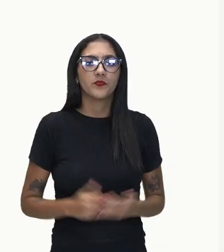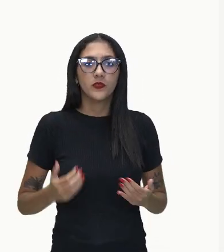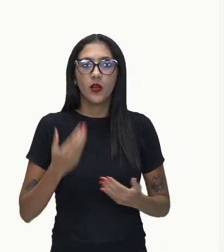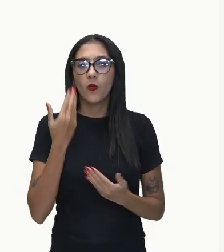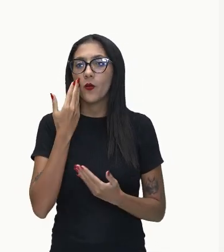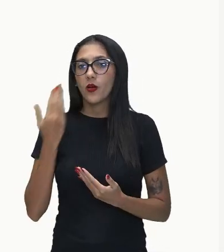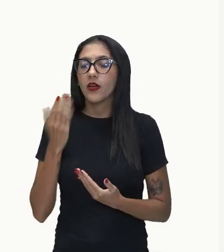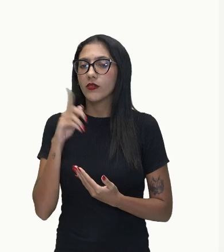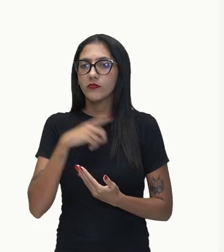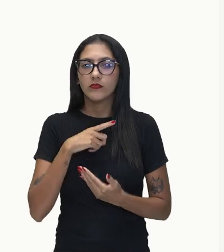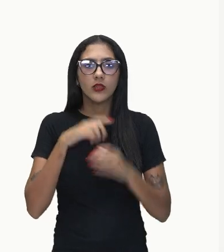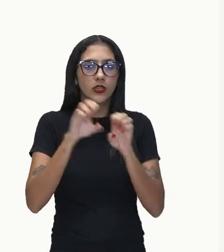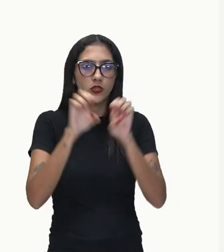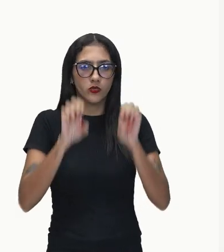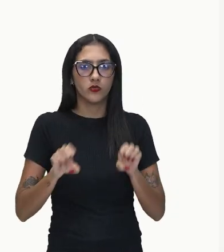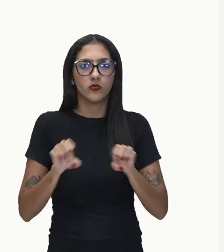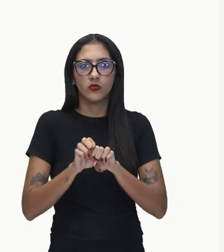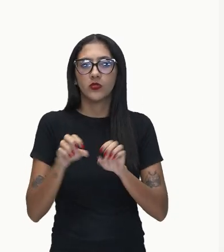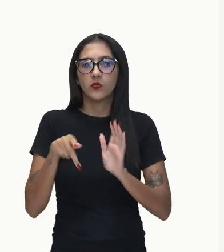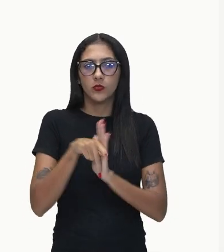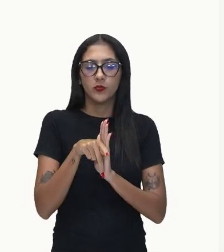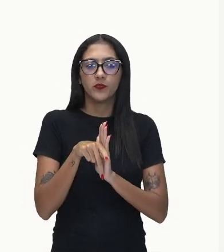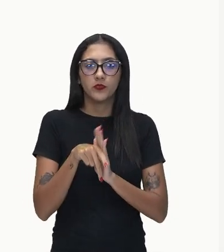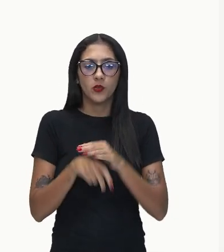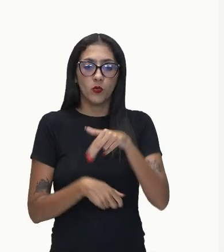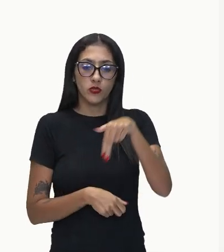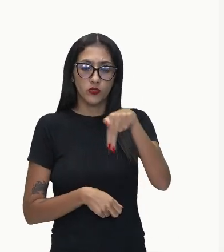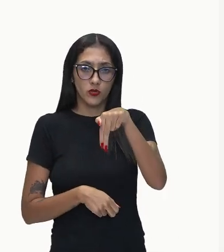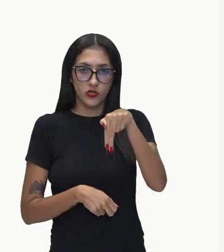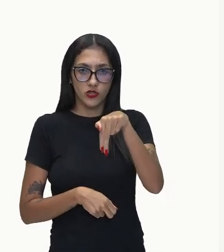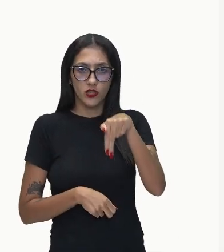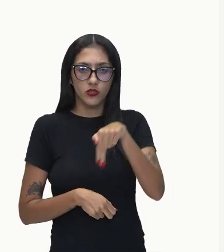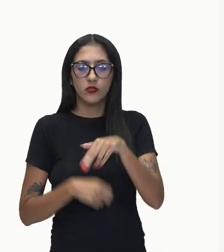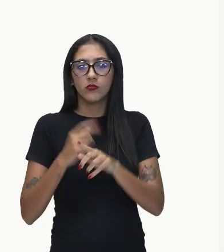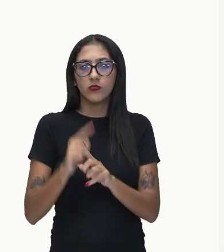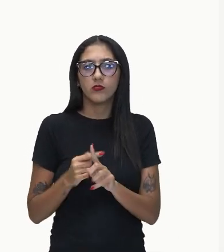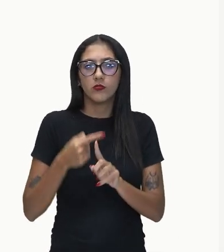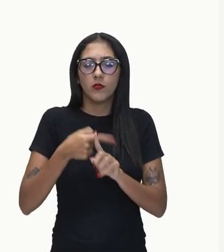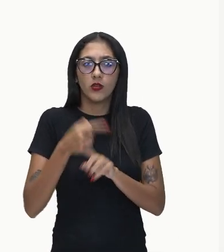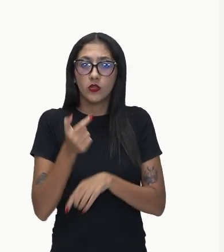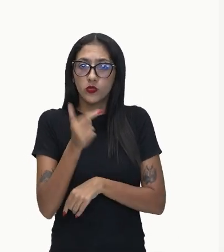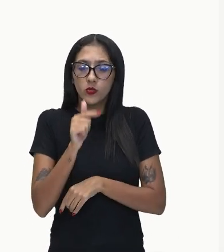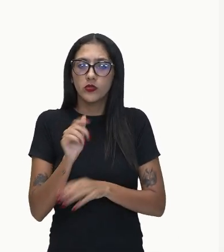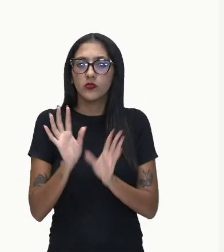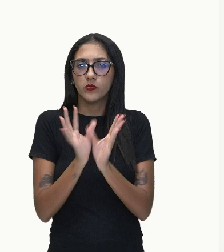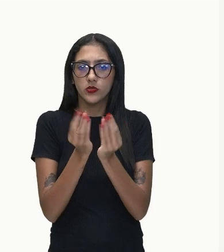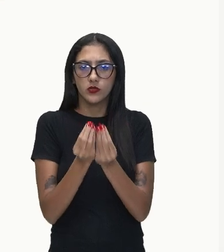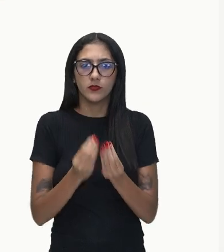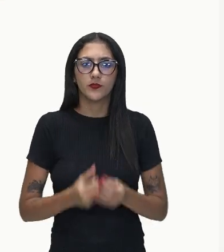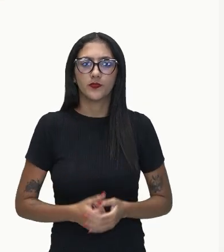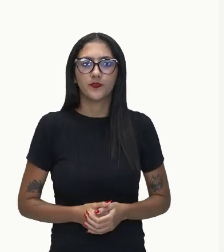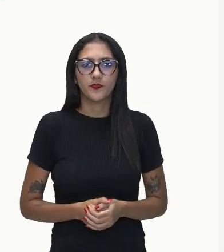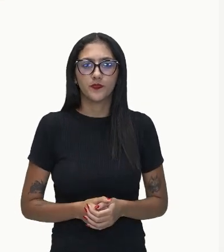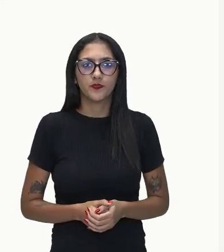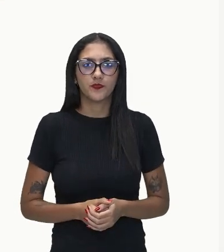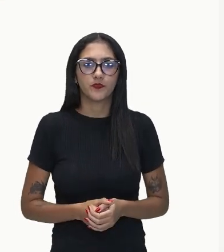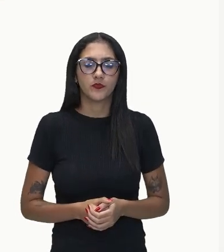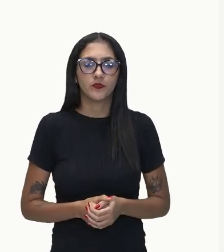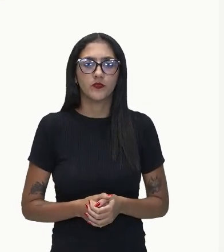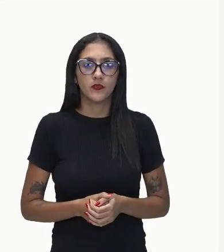as aminas, somente o nitrogênio e os compostos e os radicais orgânicos. E as aminas podem